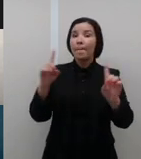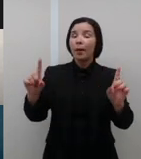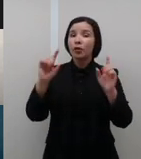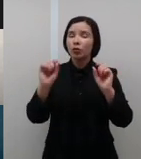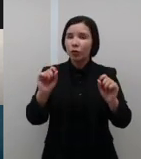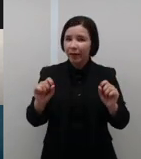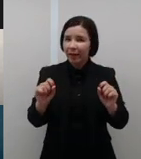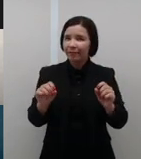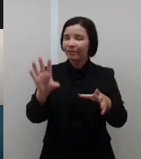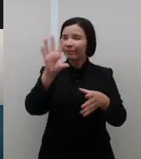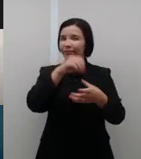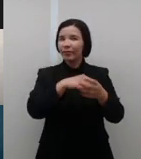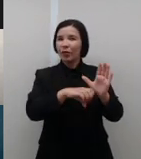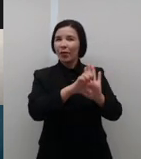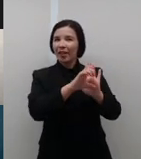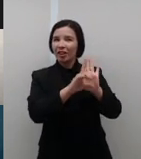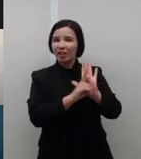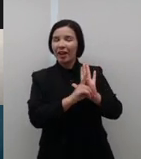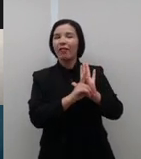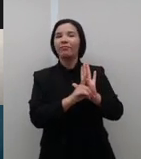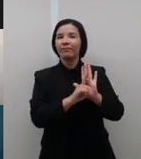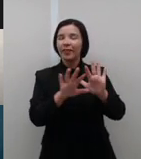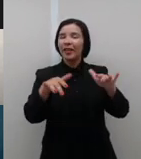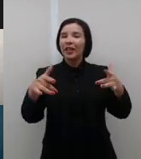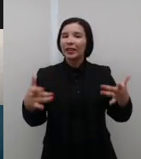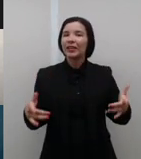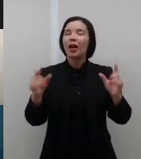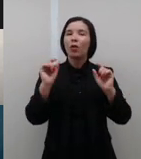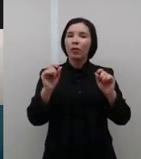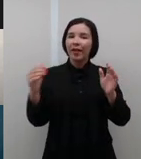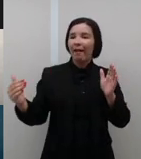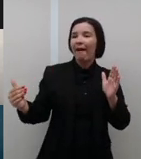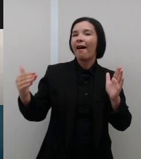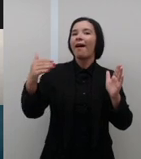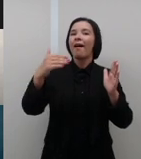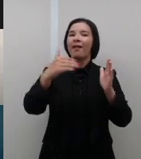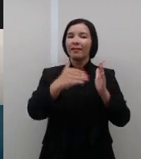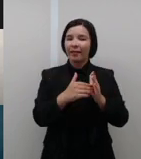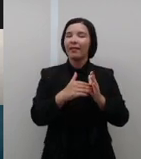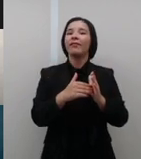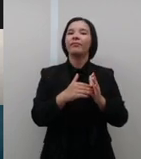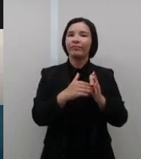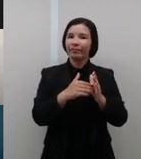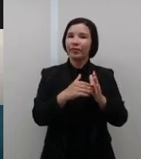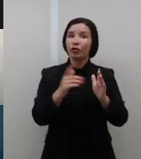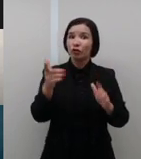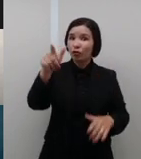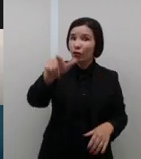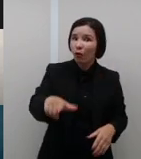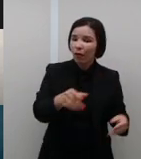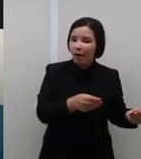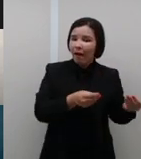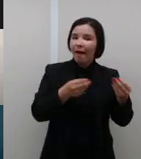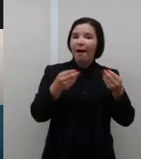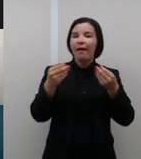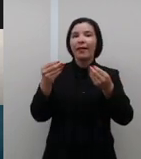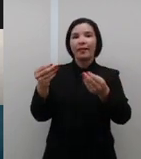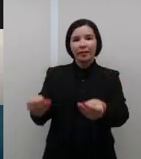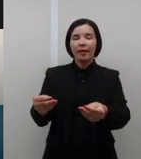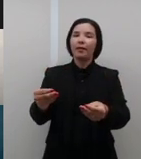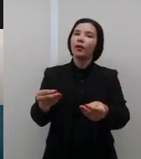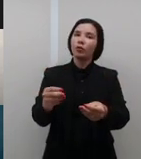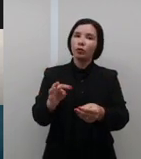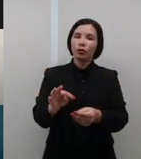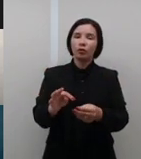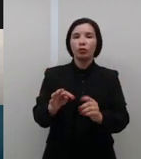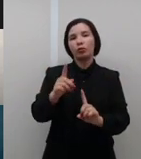fixado no edital, vai, portanto, até, volto a dizer, aqui a entrega dos títulos. Tá certo? Só